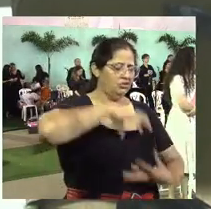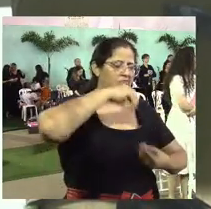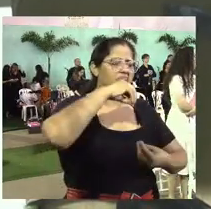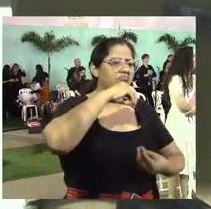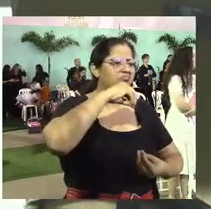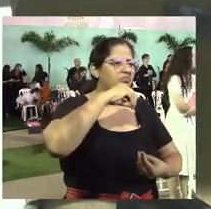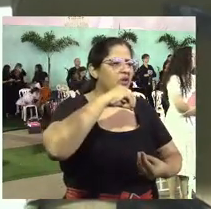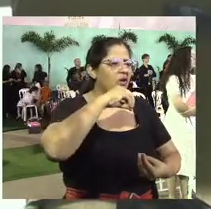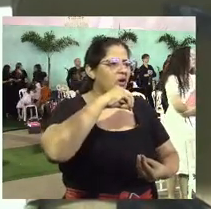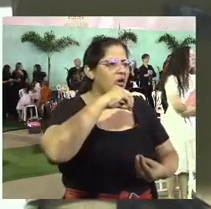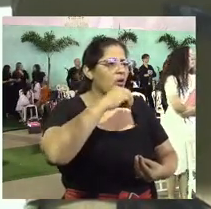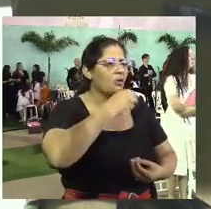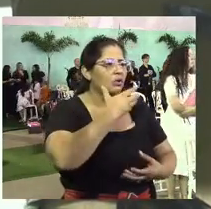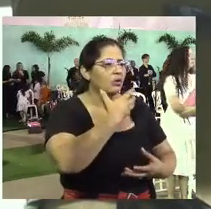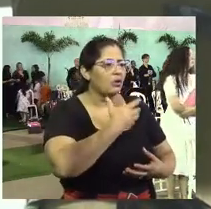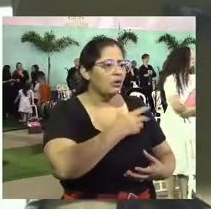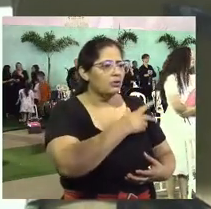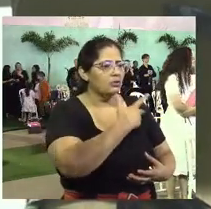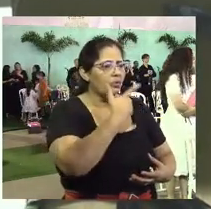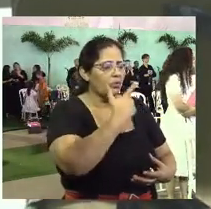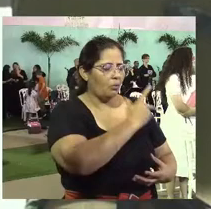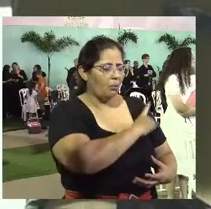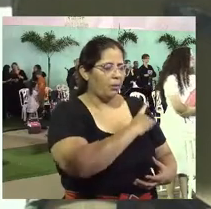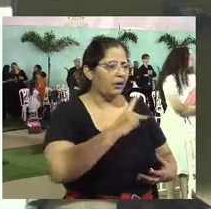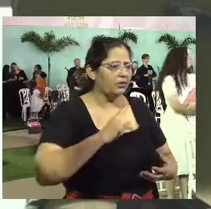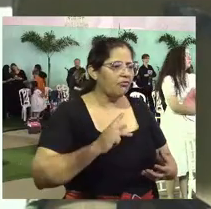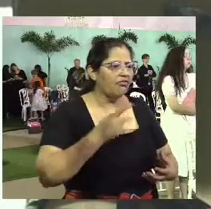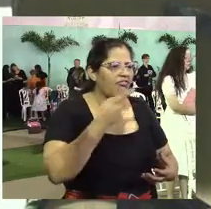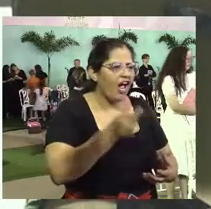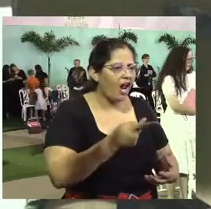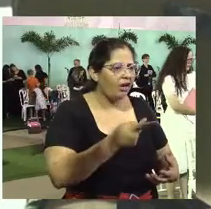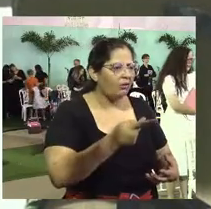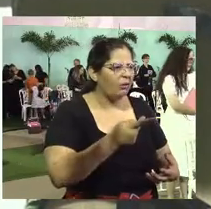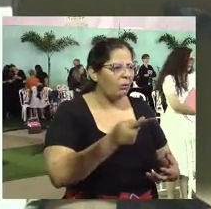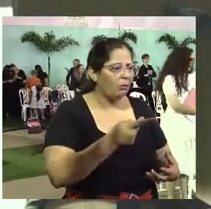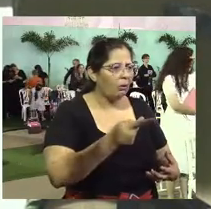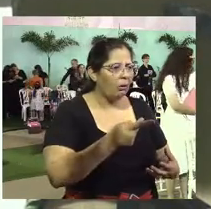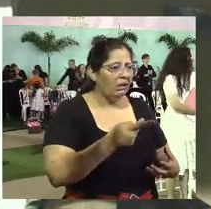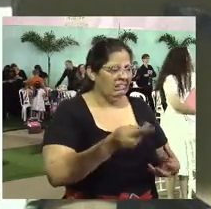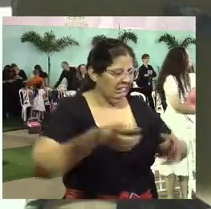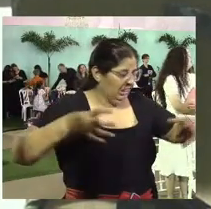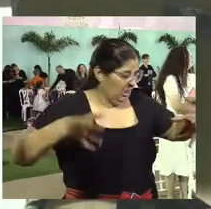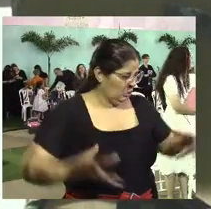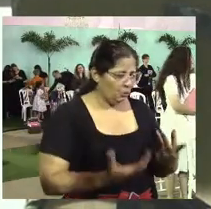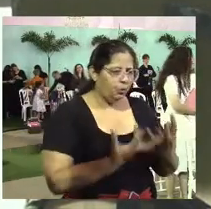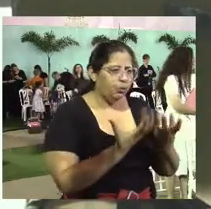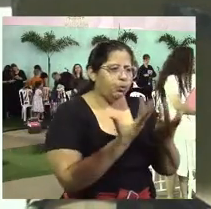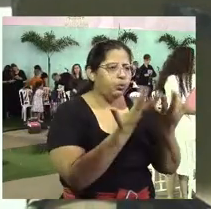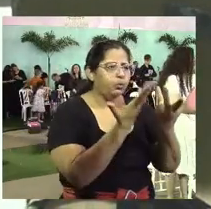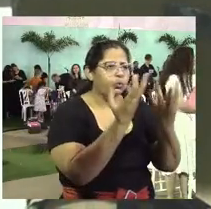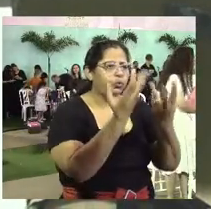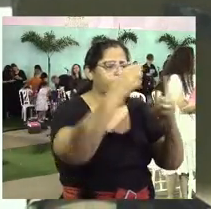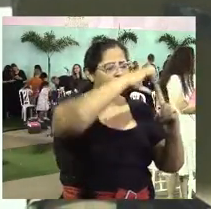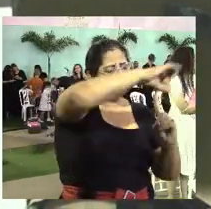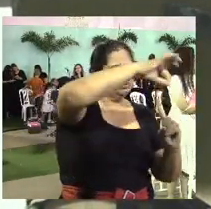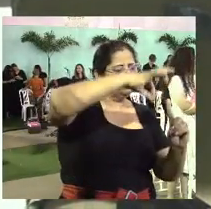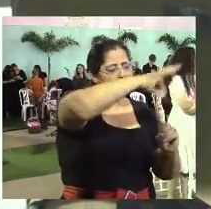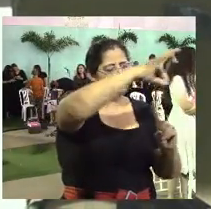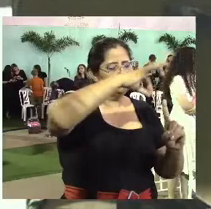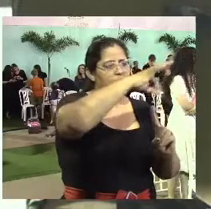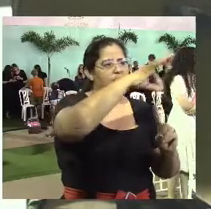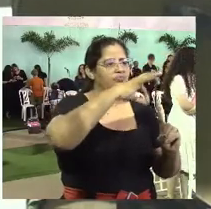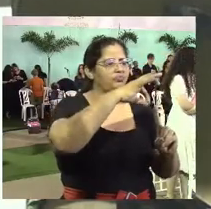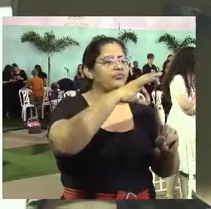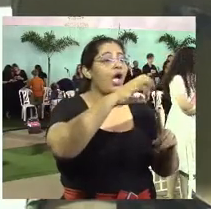quando o pregador colocou as mãos sobre ele ele foi cheio do fogo do espírito santo os outros